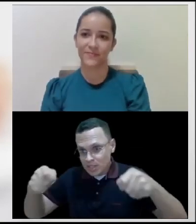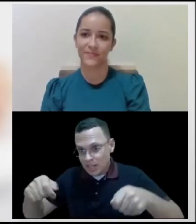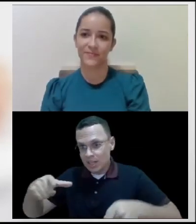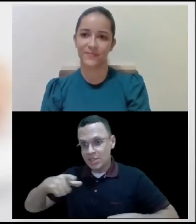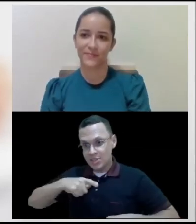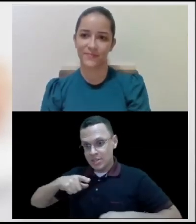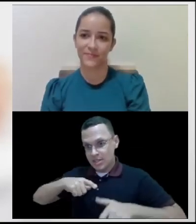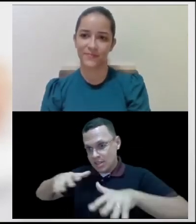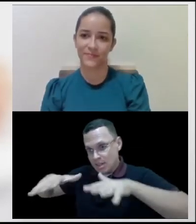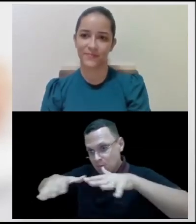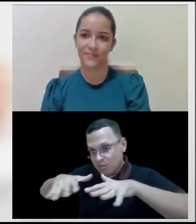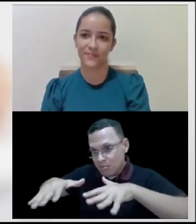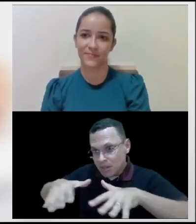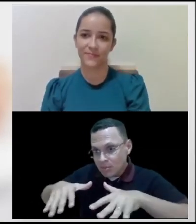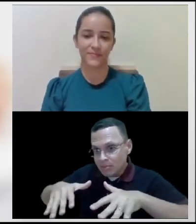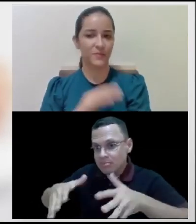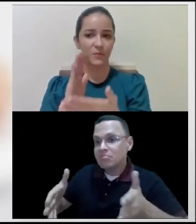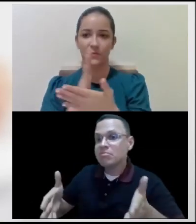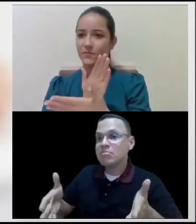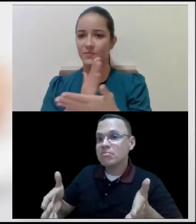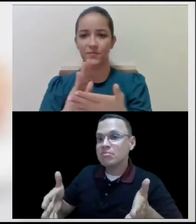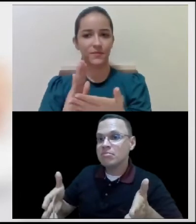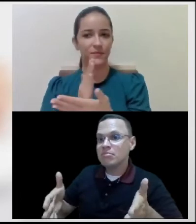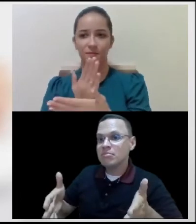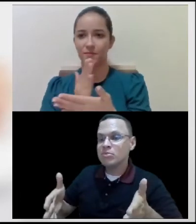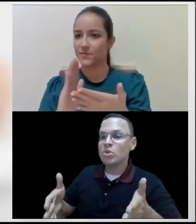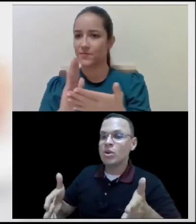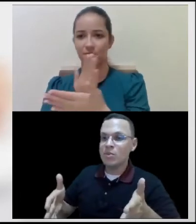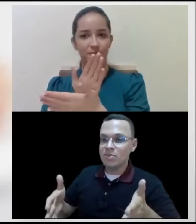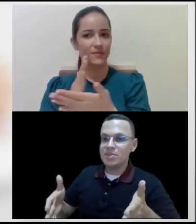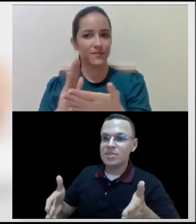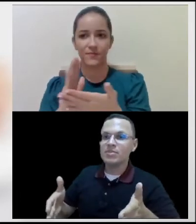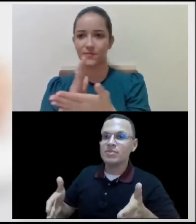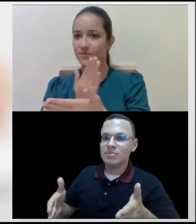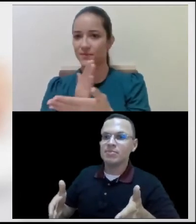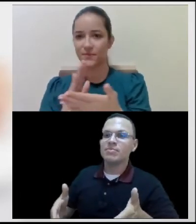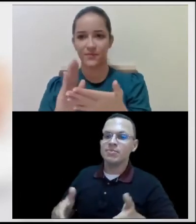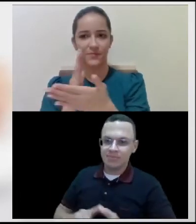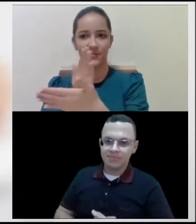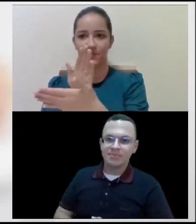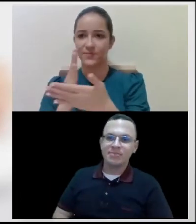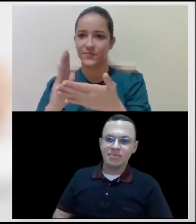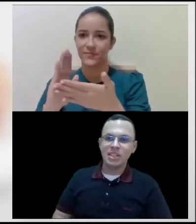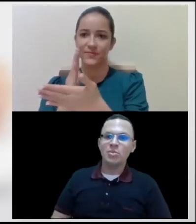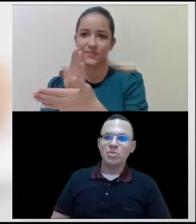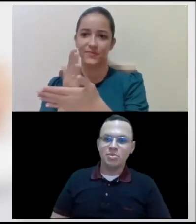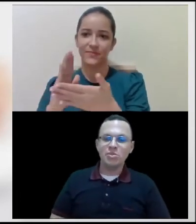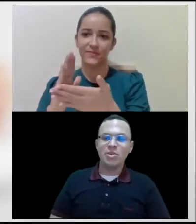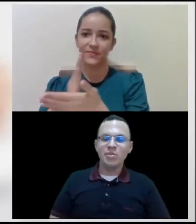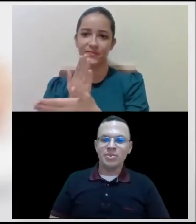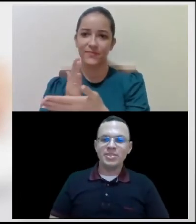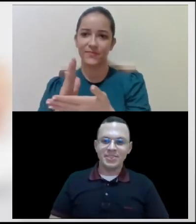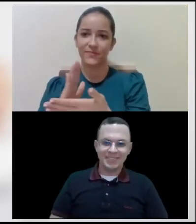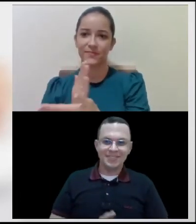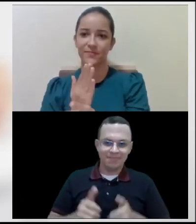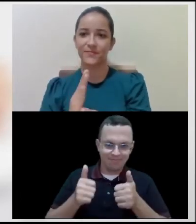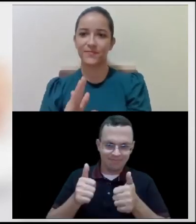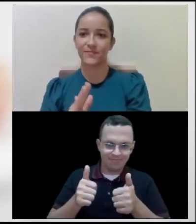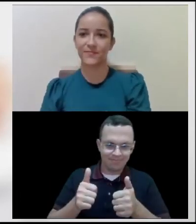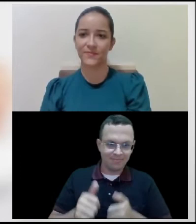todos os sinais têm movimento? Só alguns. Nem todos, só